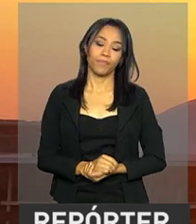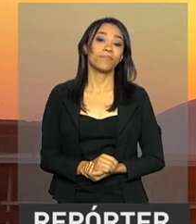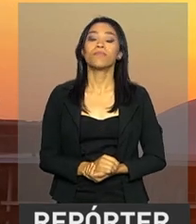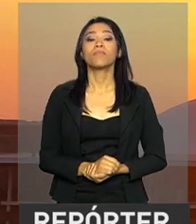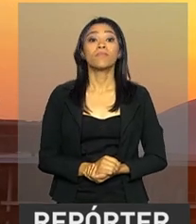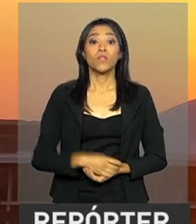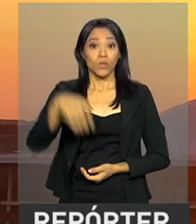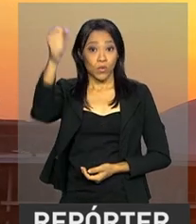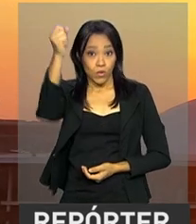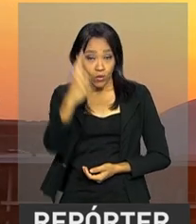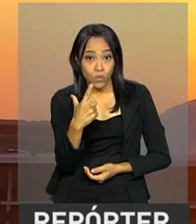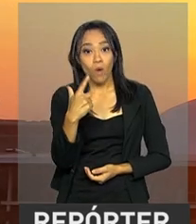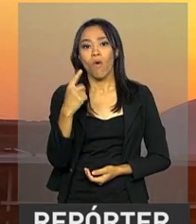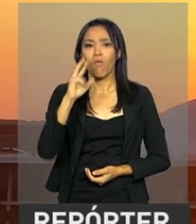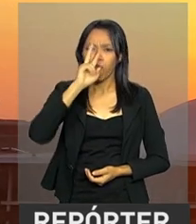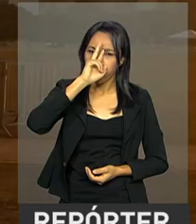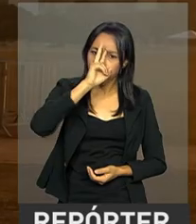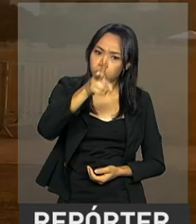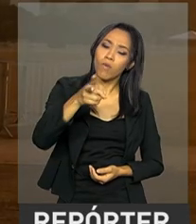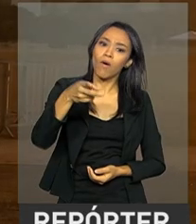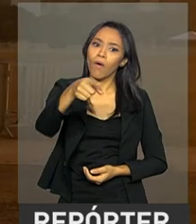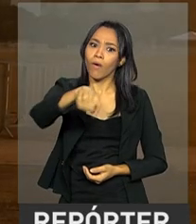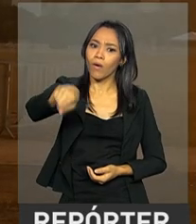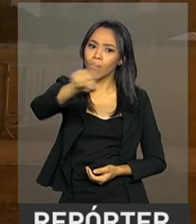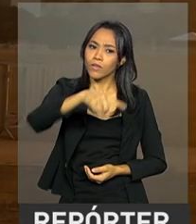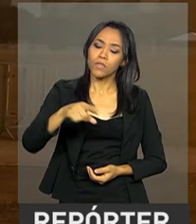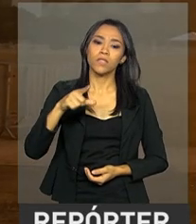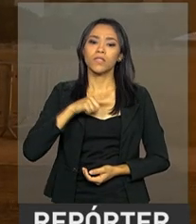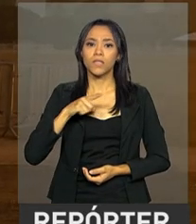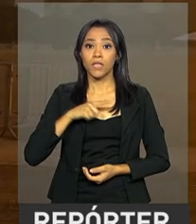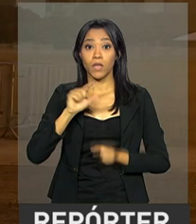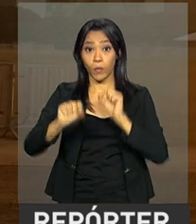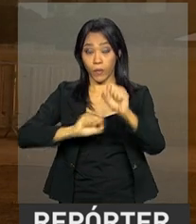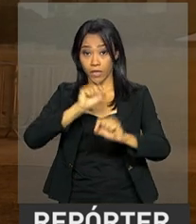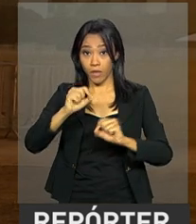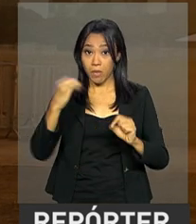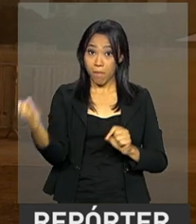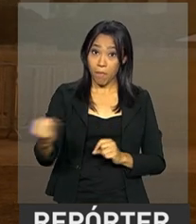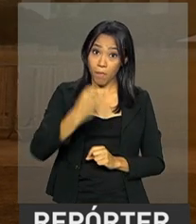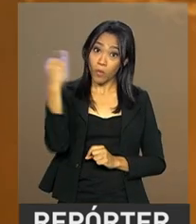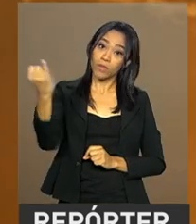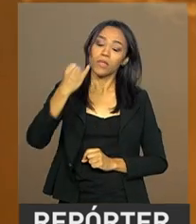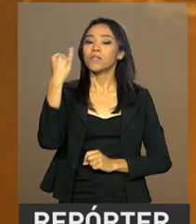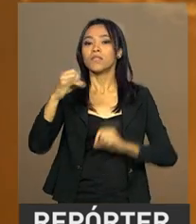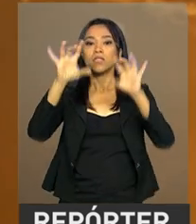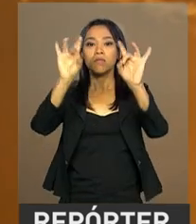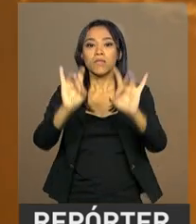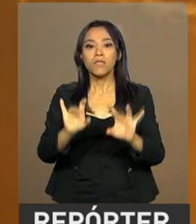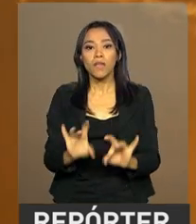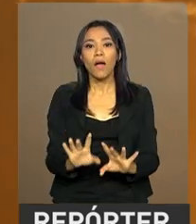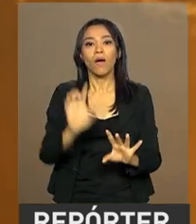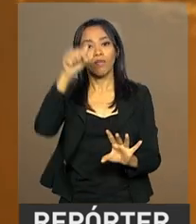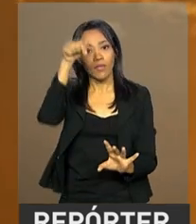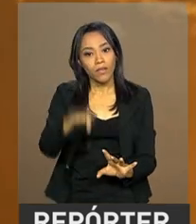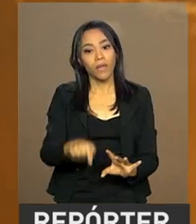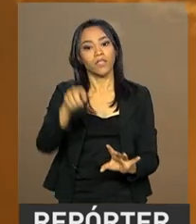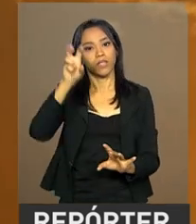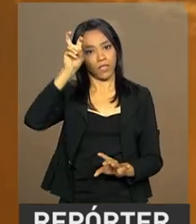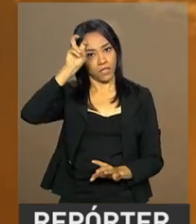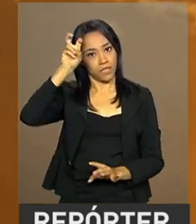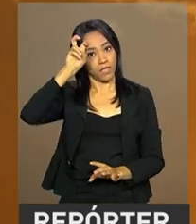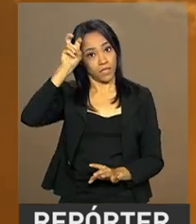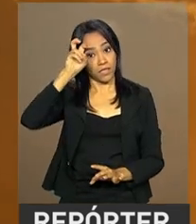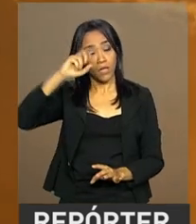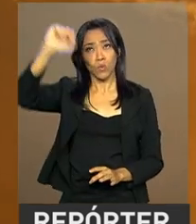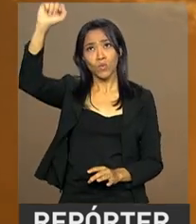o sol forte da capital do Brasil ganha agora uma importância especial a partir desta quinta-feira